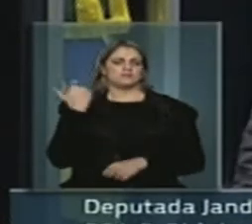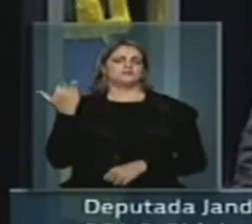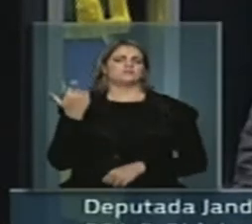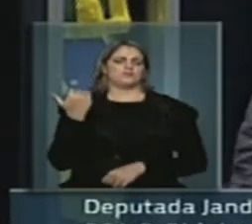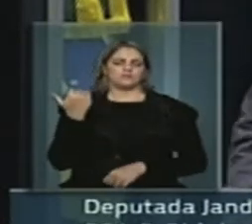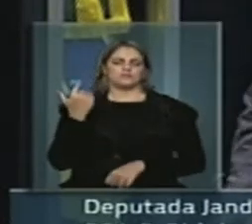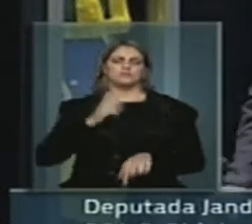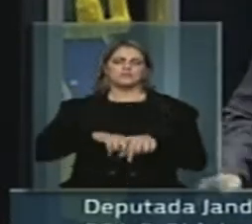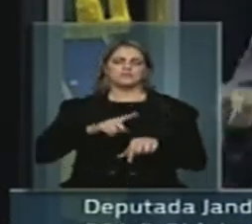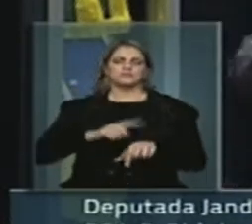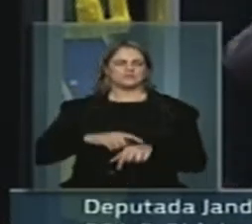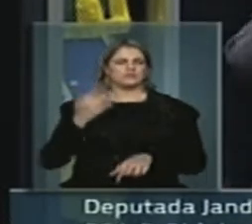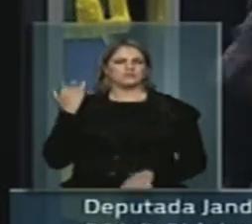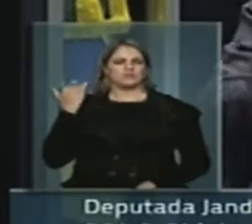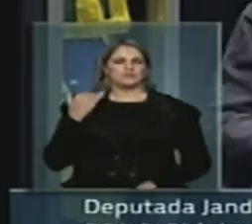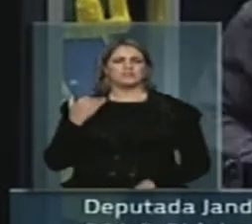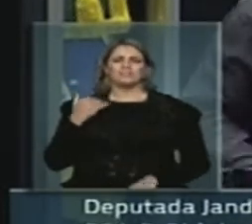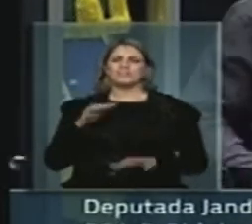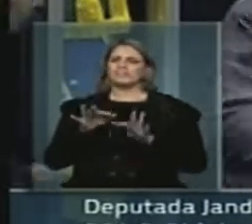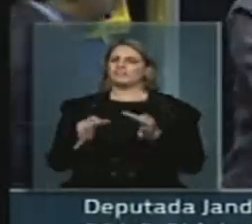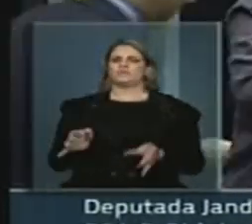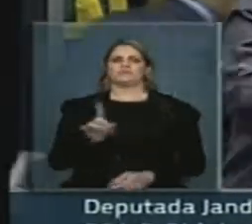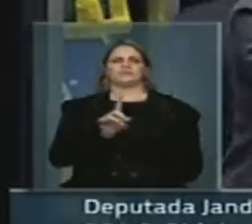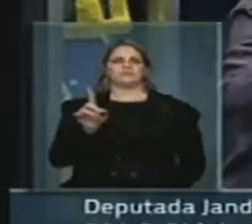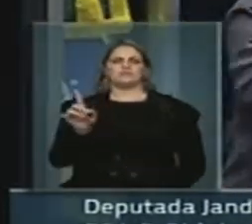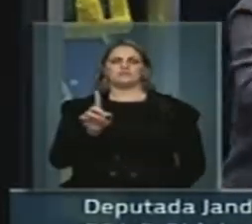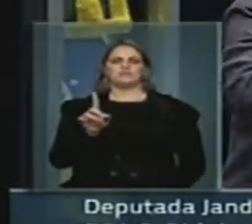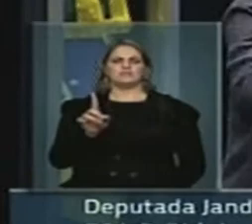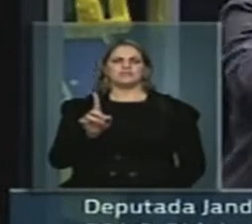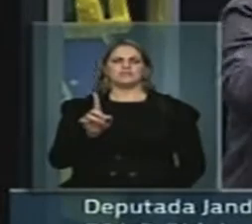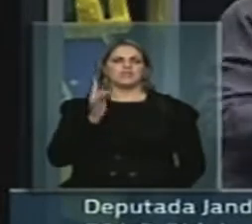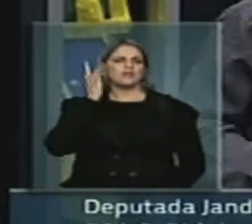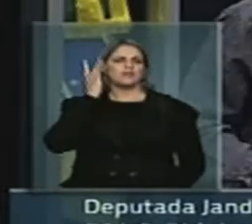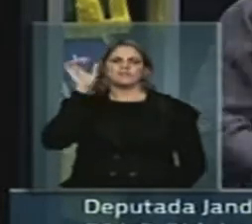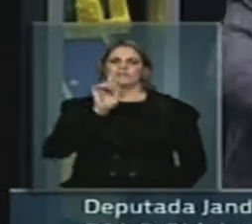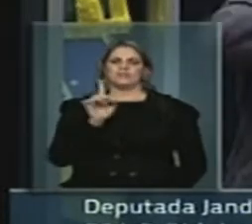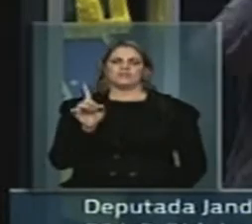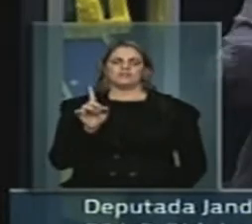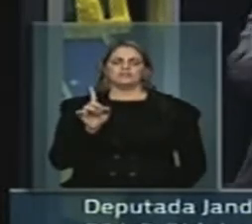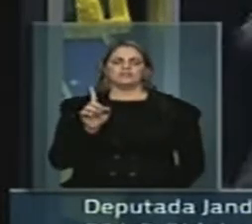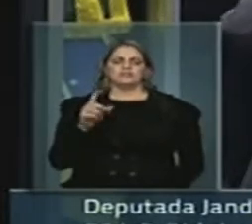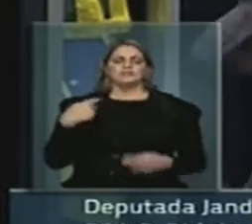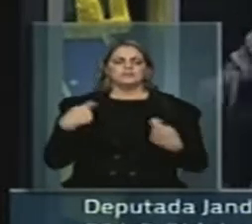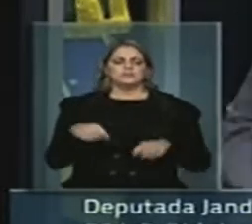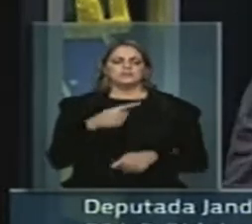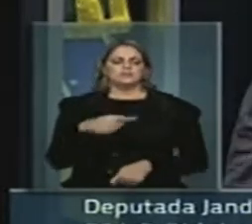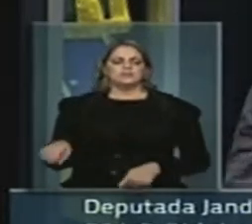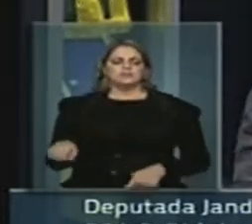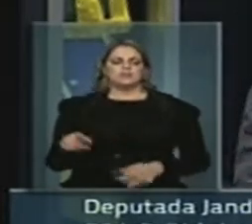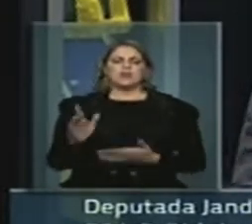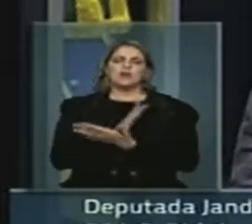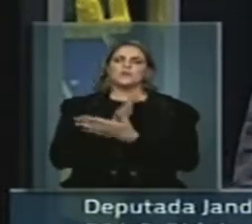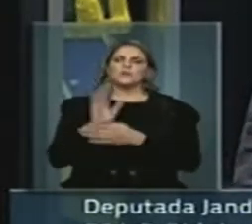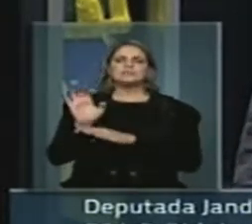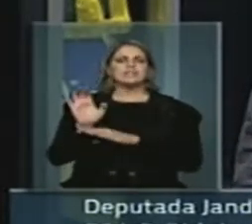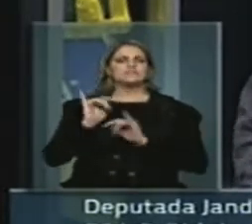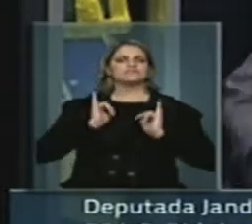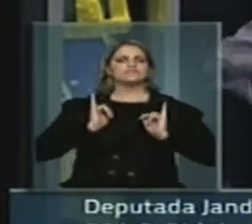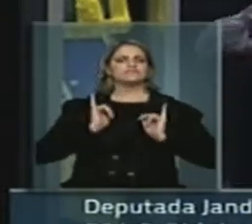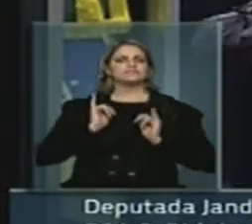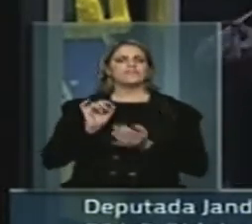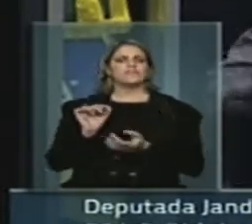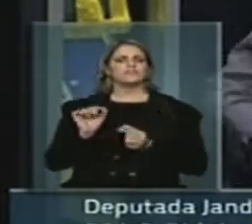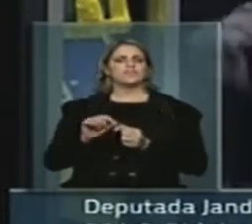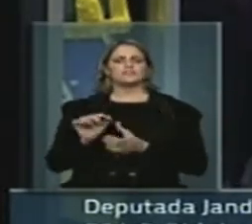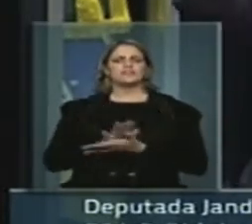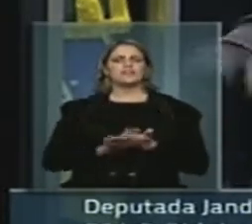naquele processo. Então não é simples, e não há capacidade de punição do estado, de alguns estados desse país.